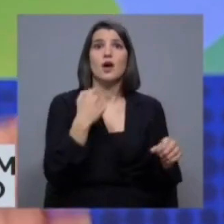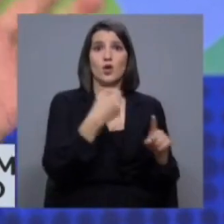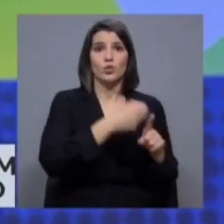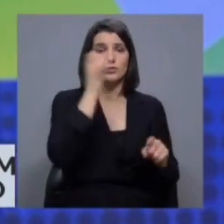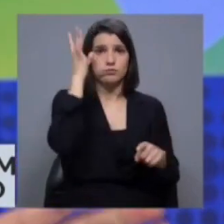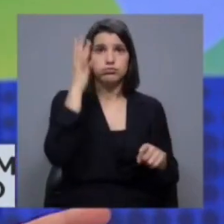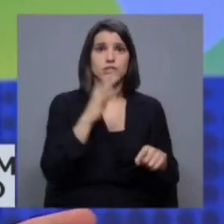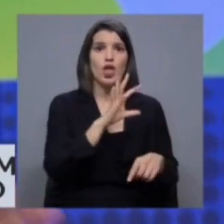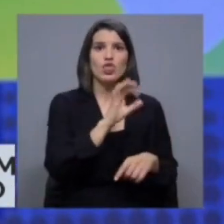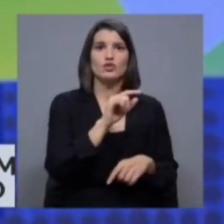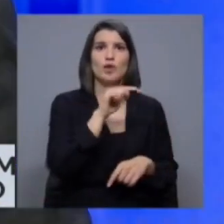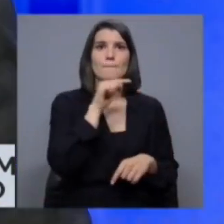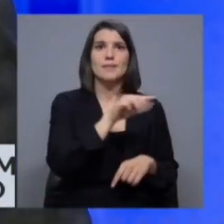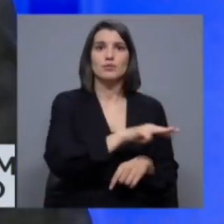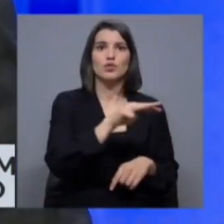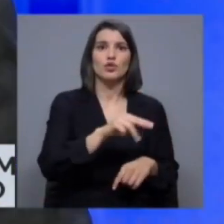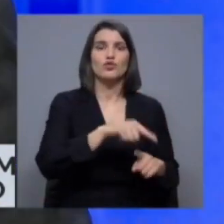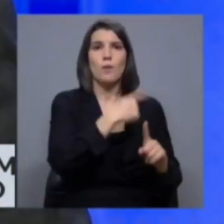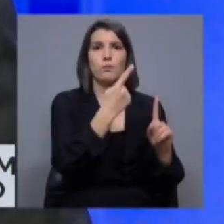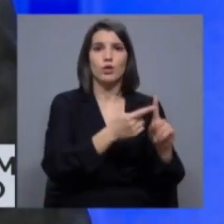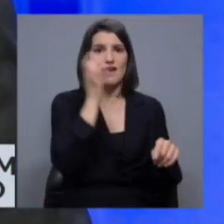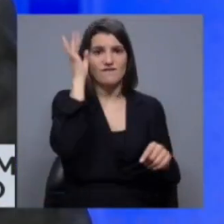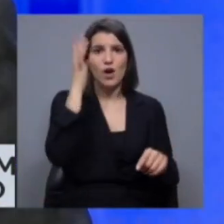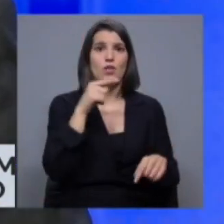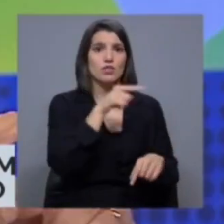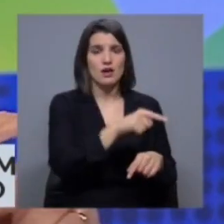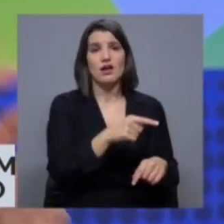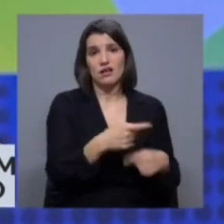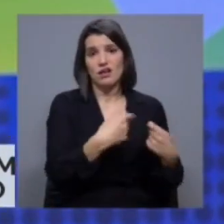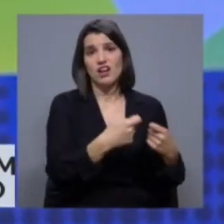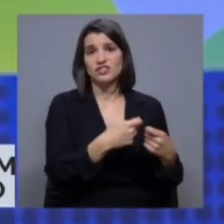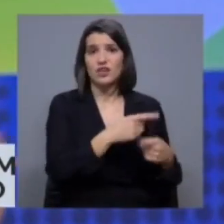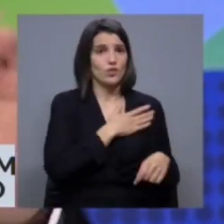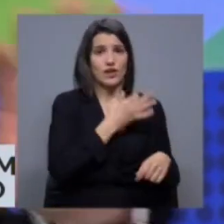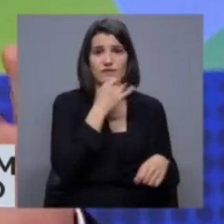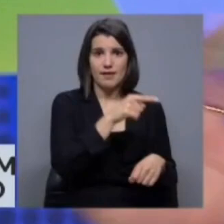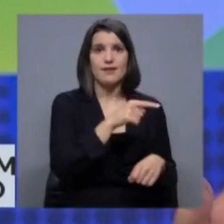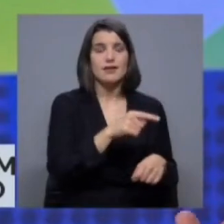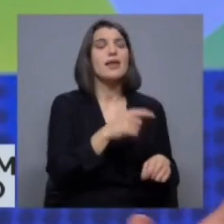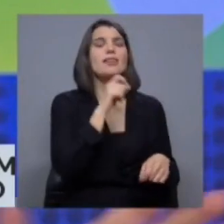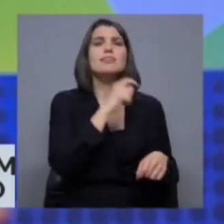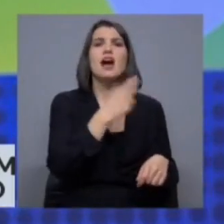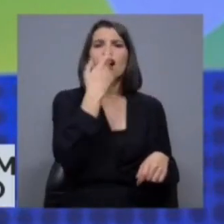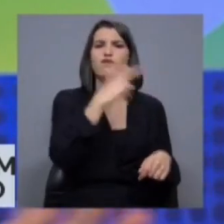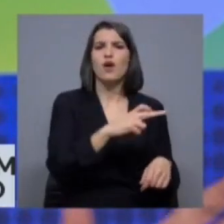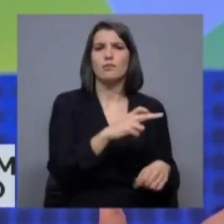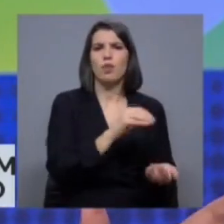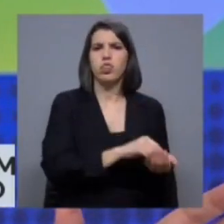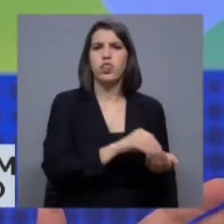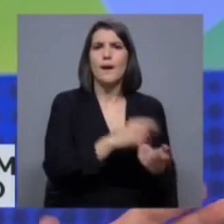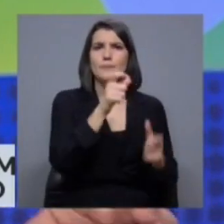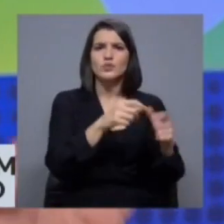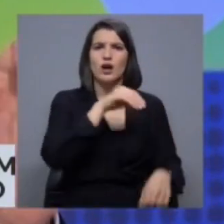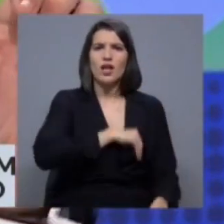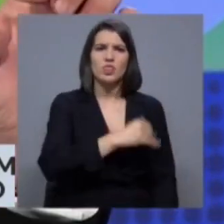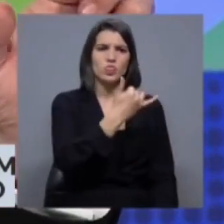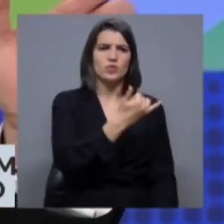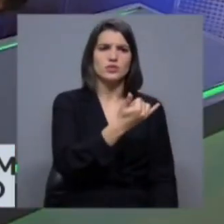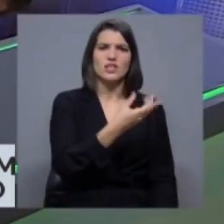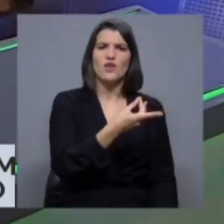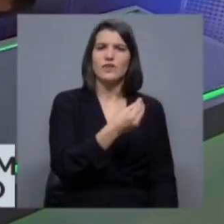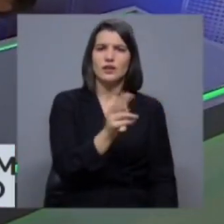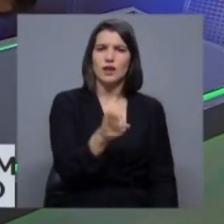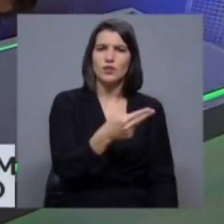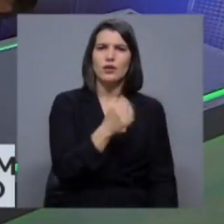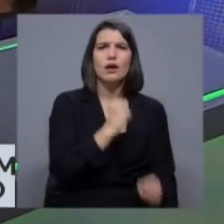e à corrupção questão de 18 mil milhões por ano é isso que a gente viu lá não quero falar podíamos me aproximar a pensão pensou Os Miseráveis pessoas ganham 290 euros